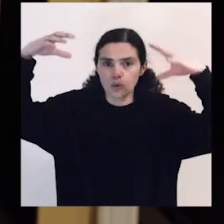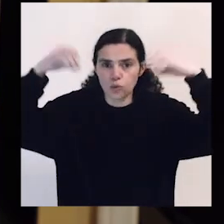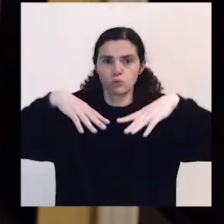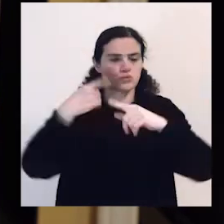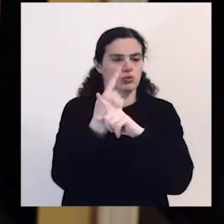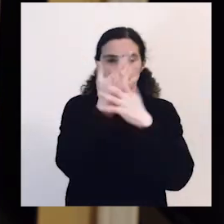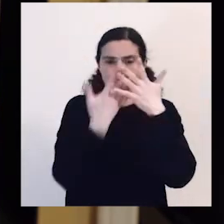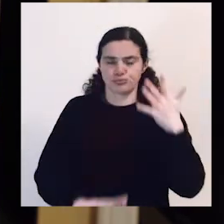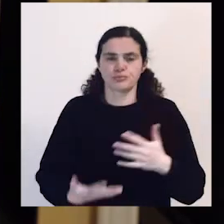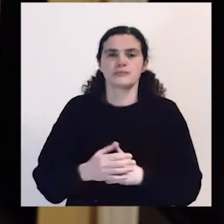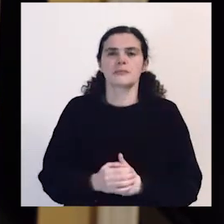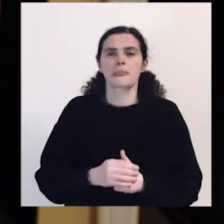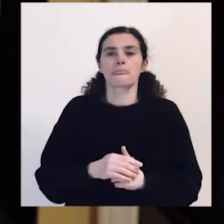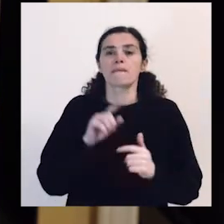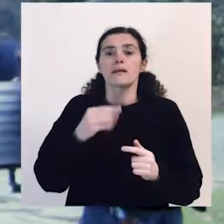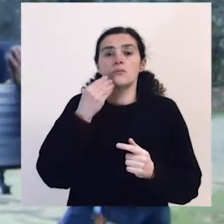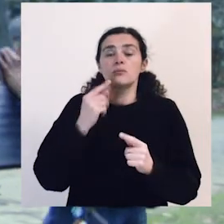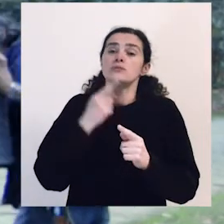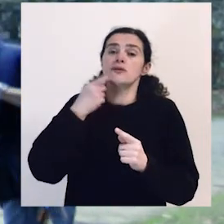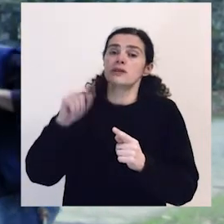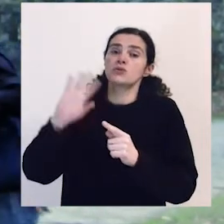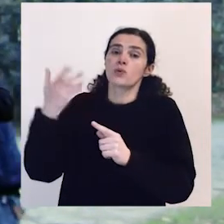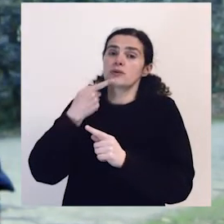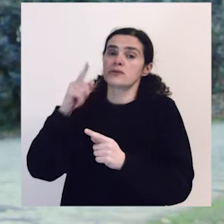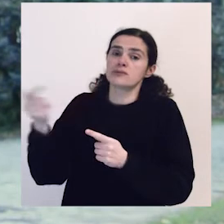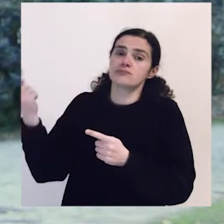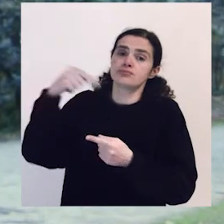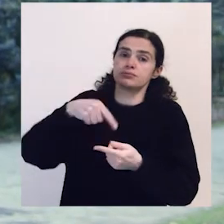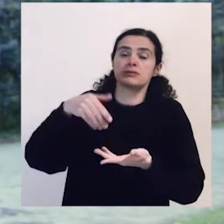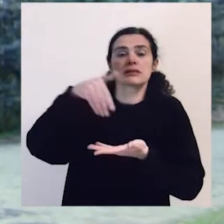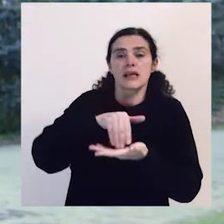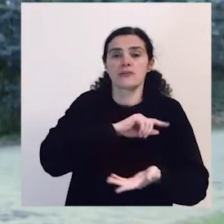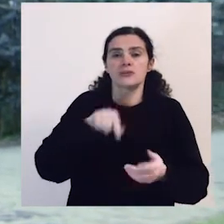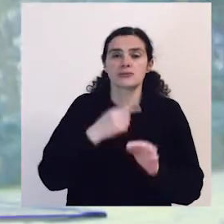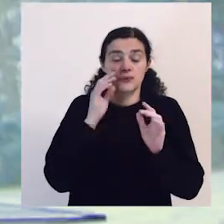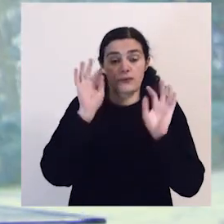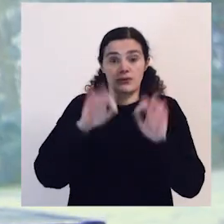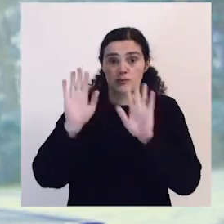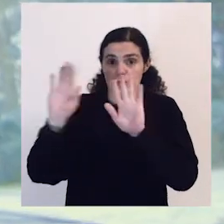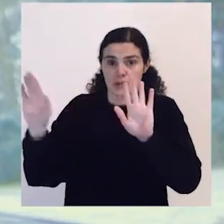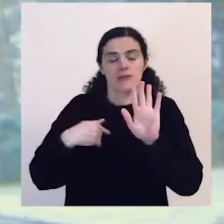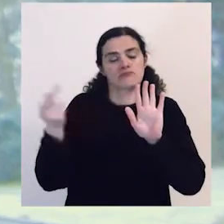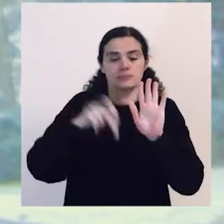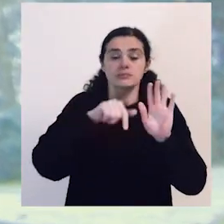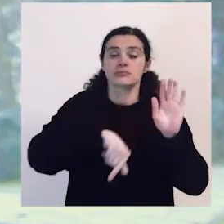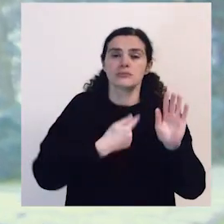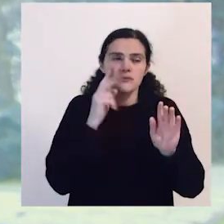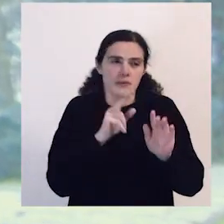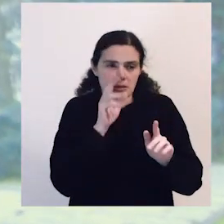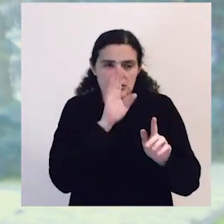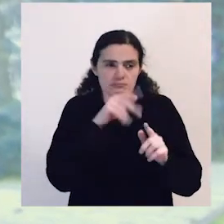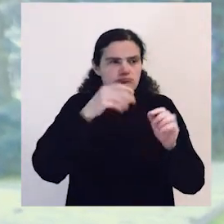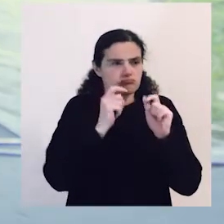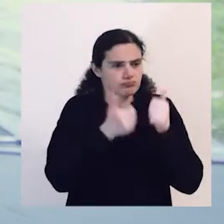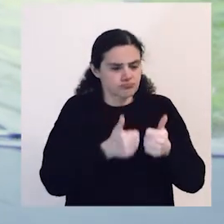de luminosidade, vários aspectos. A viagem de correia repete-se também frequentemente no final da exposição, em que vamos certificar-nos que não houve danos